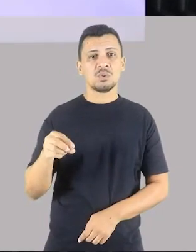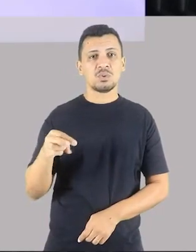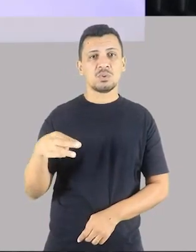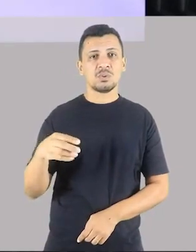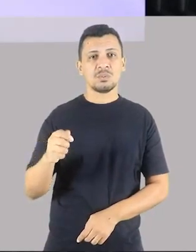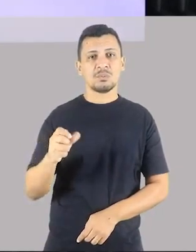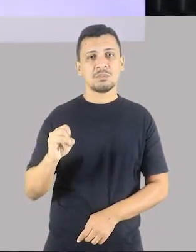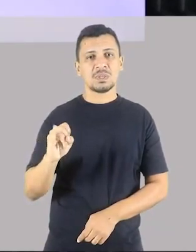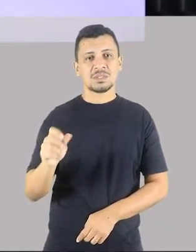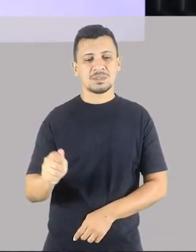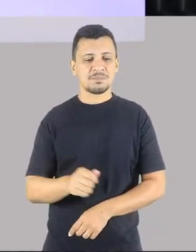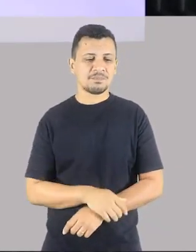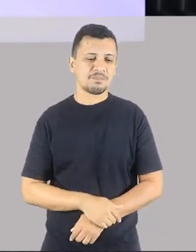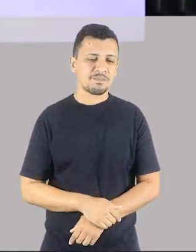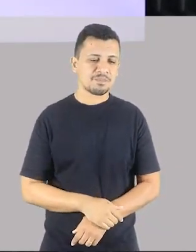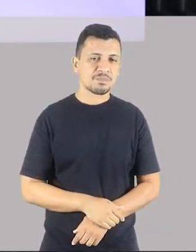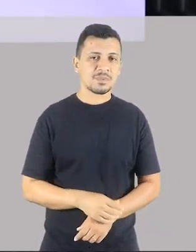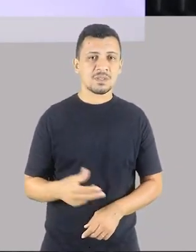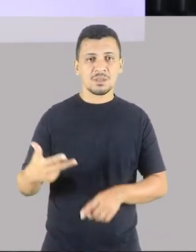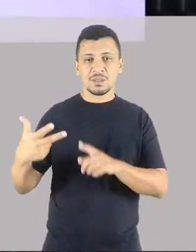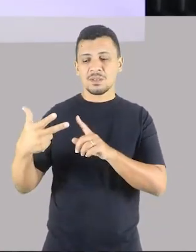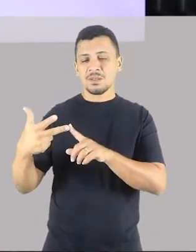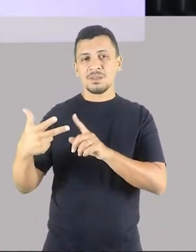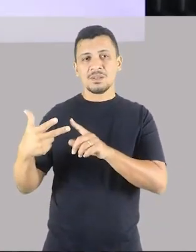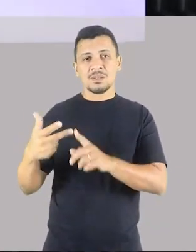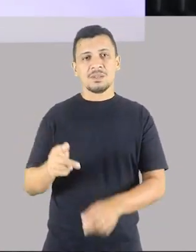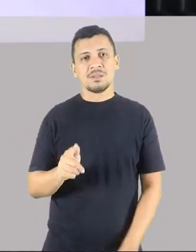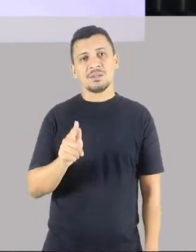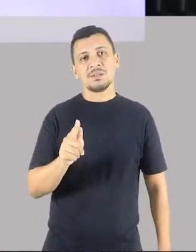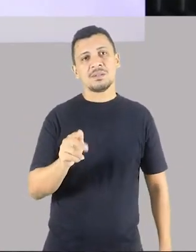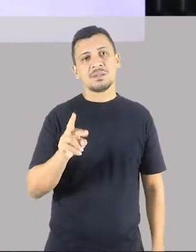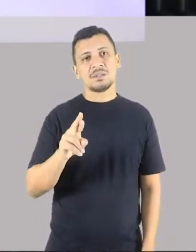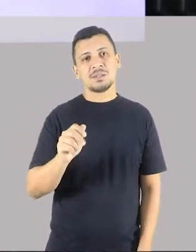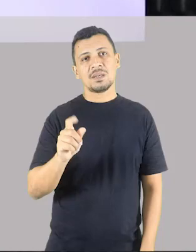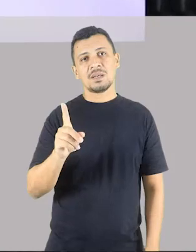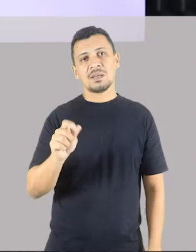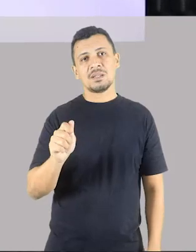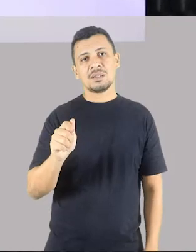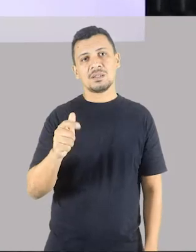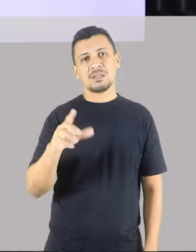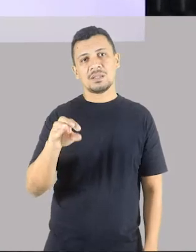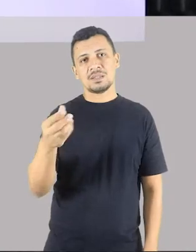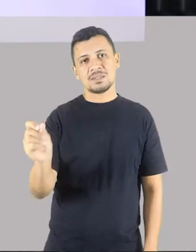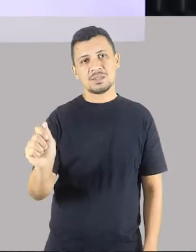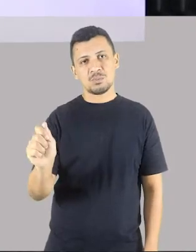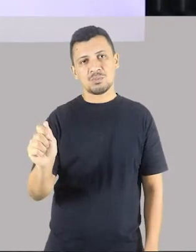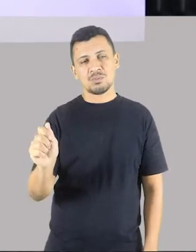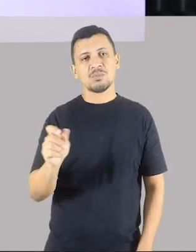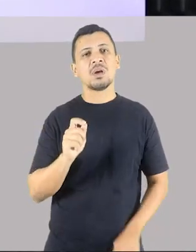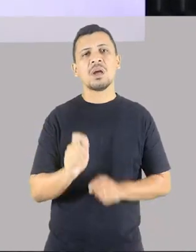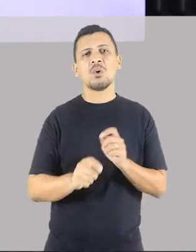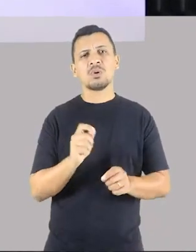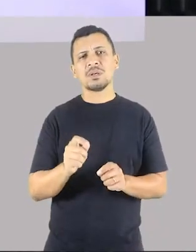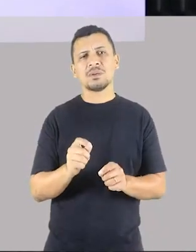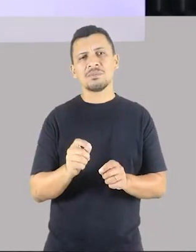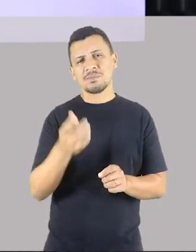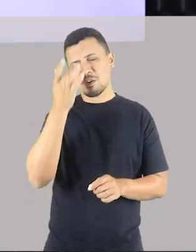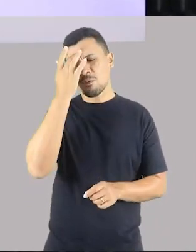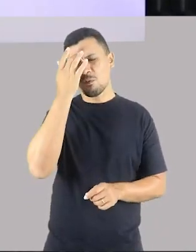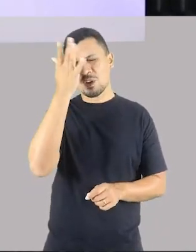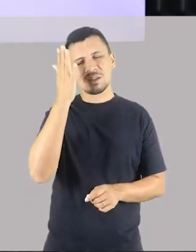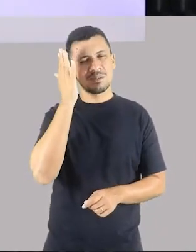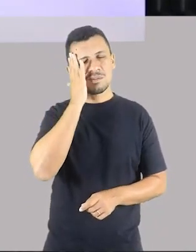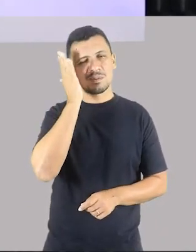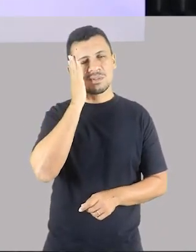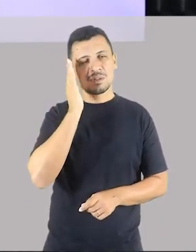A gradação, vamos lá, é uma figura muito simples. Gradação, gradativo, gradual, tá?